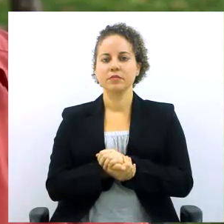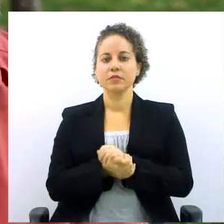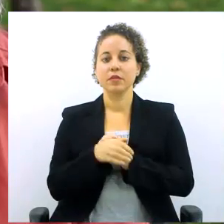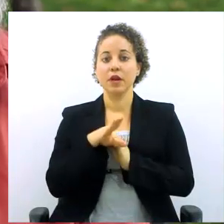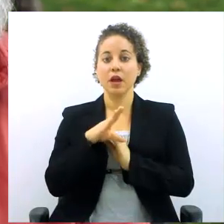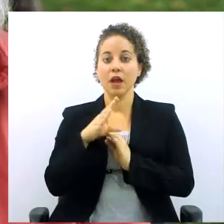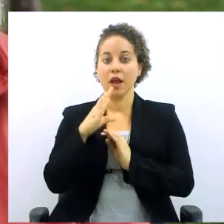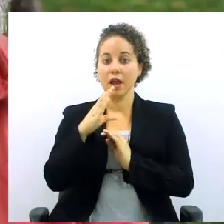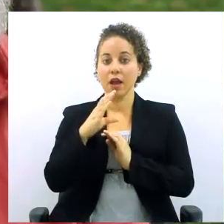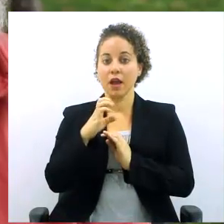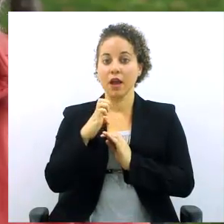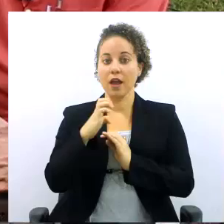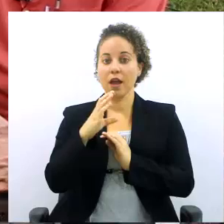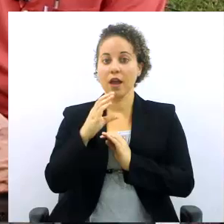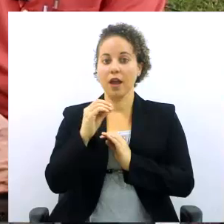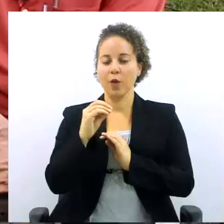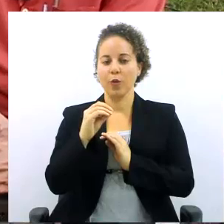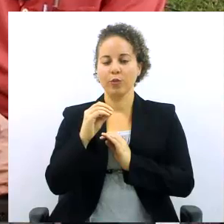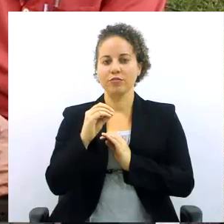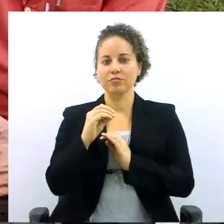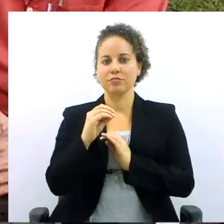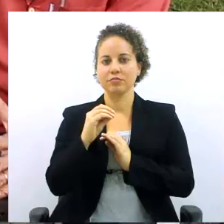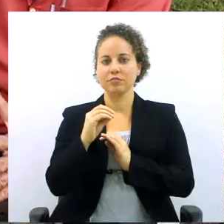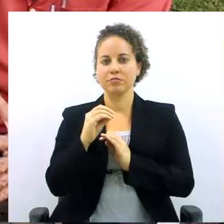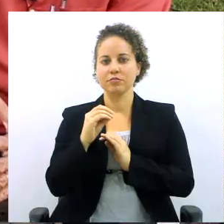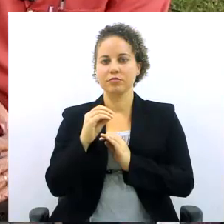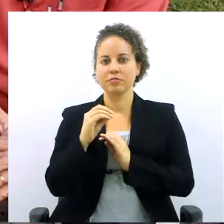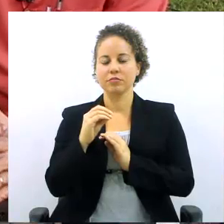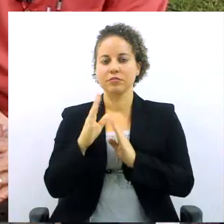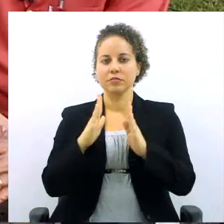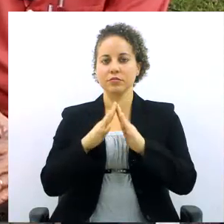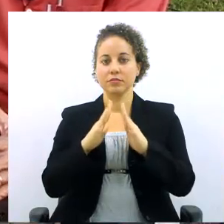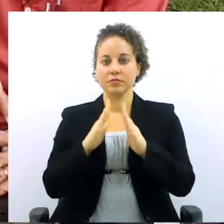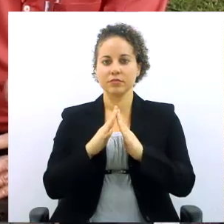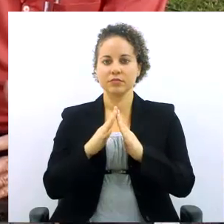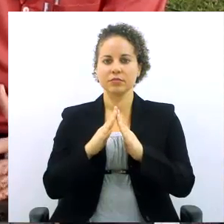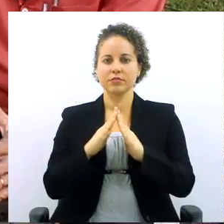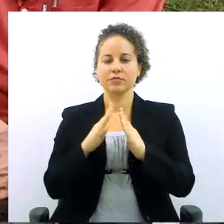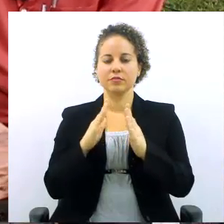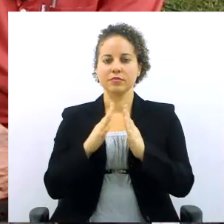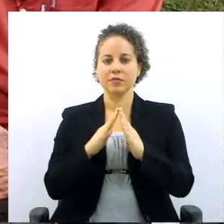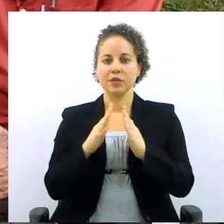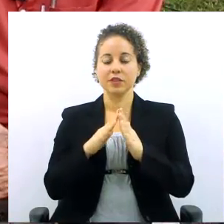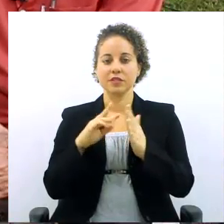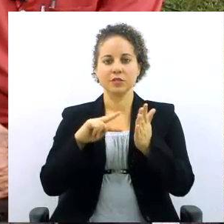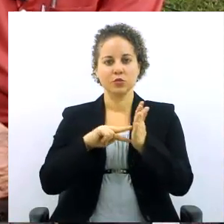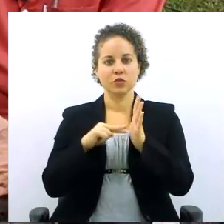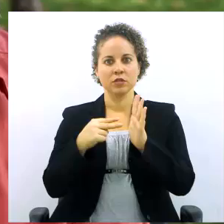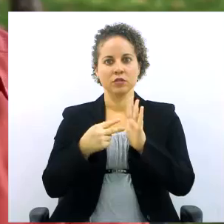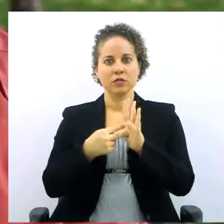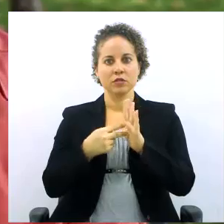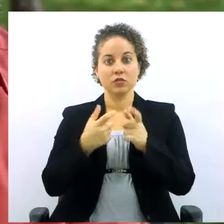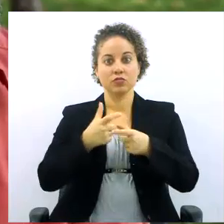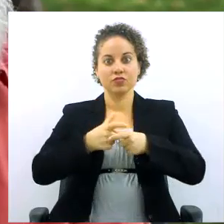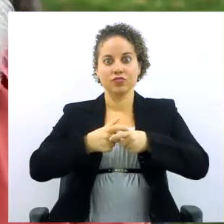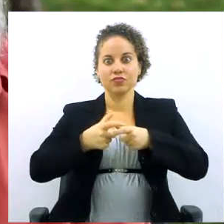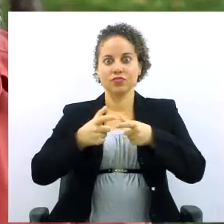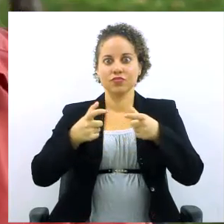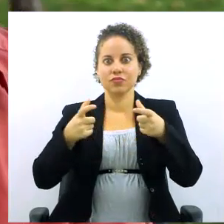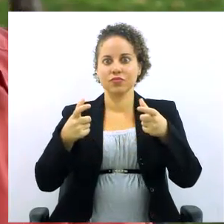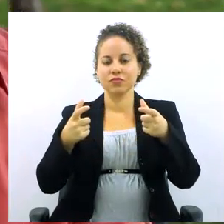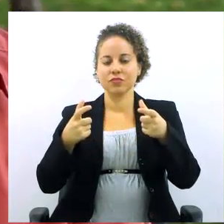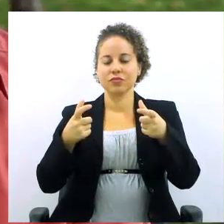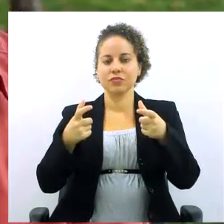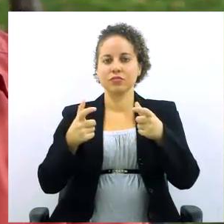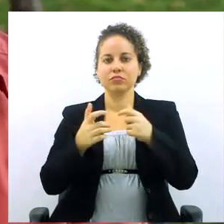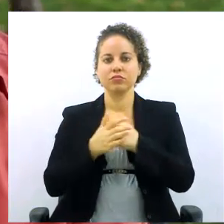mais também restrito a casa. É uma casa no sentido amplo, é uma casa